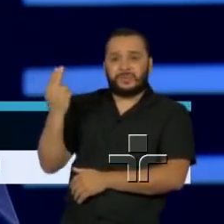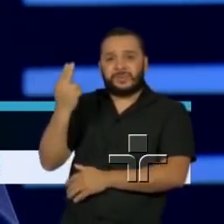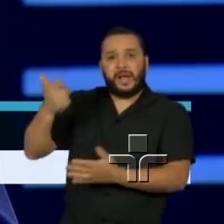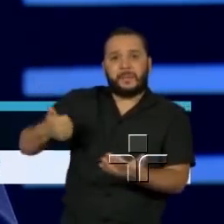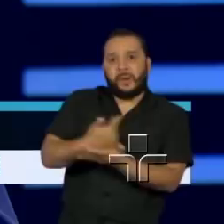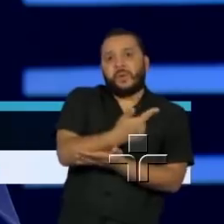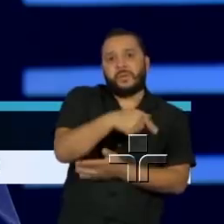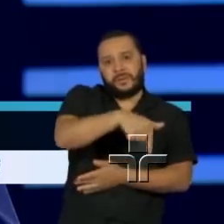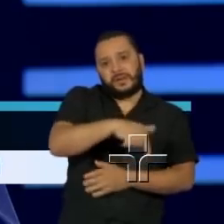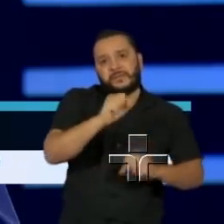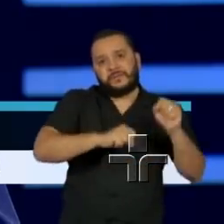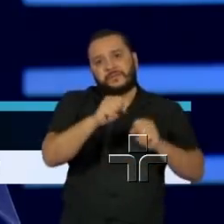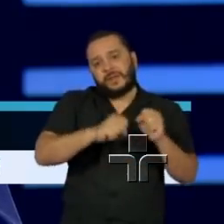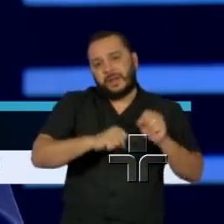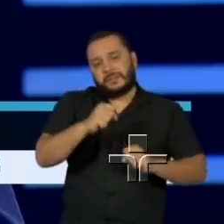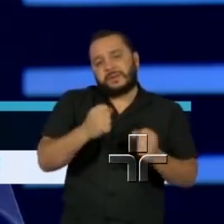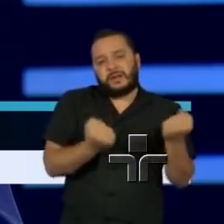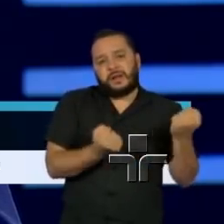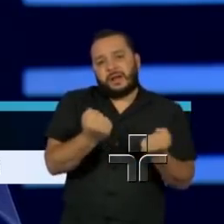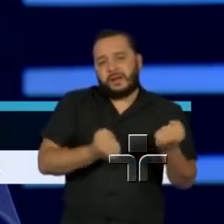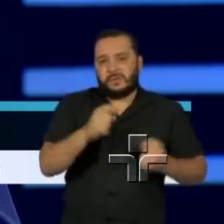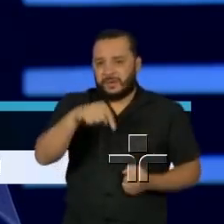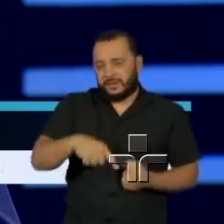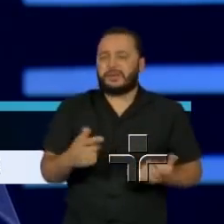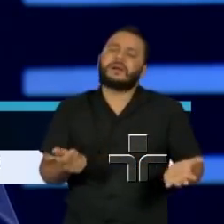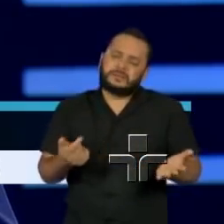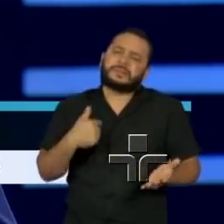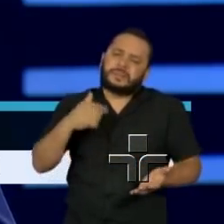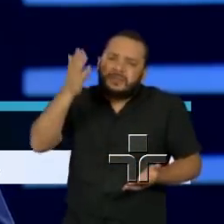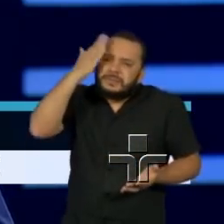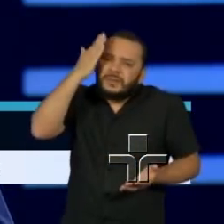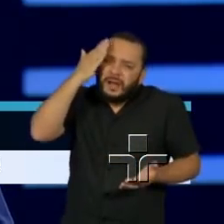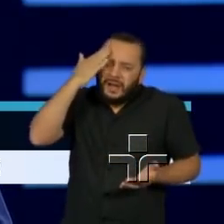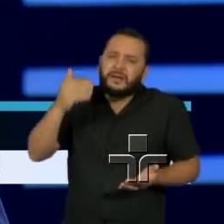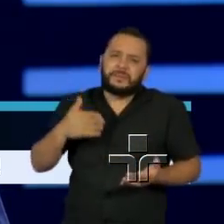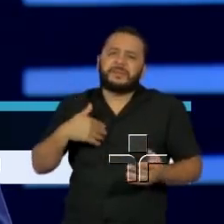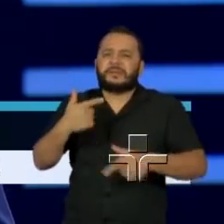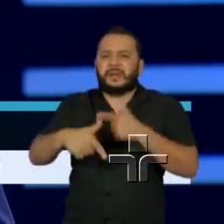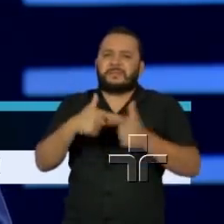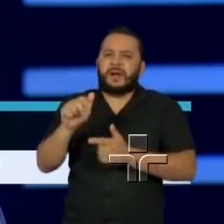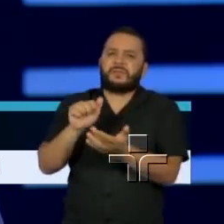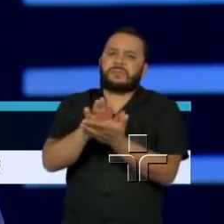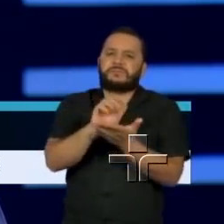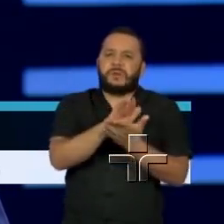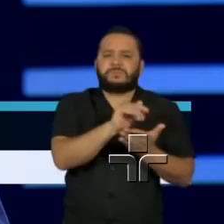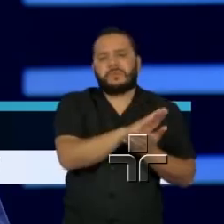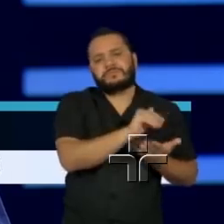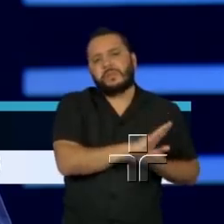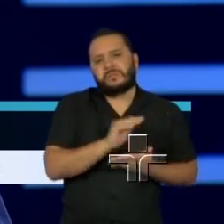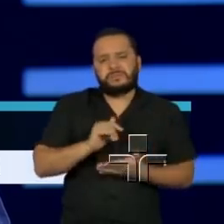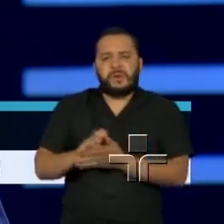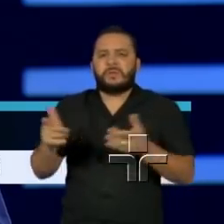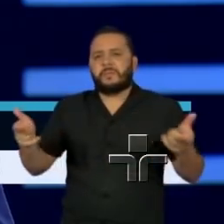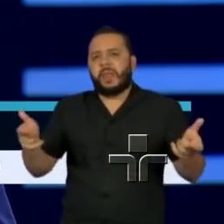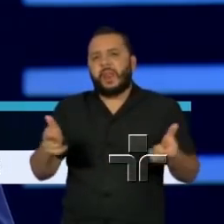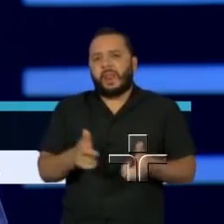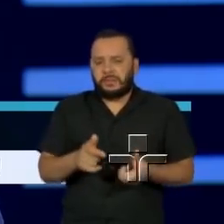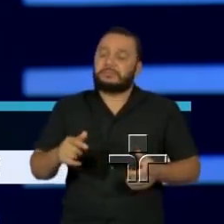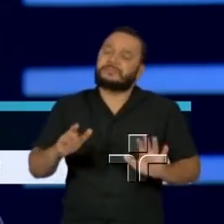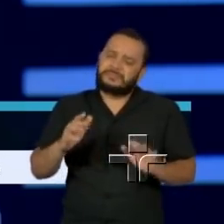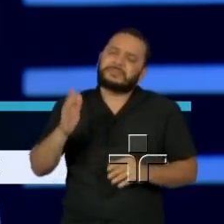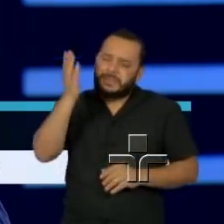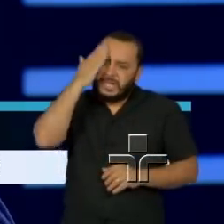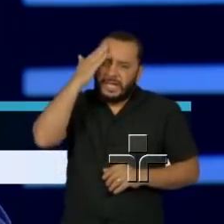uma característica especial esse setor, que é o efeito multiplicador no campo do emprego, né? Portanto, teve esse resultado positivo. Todos